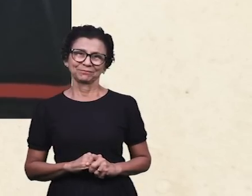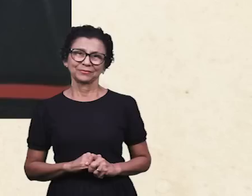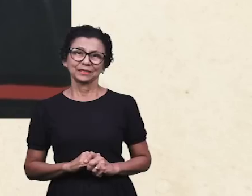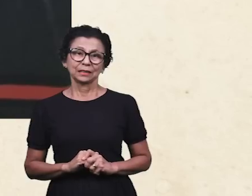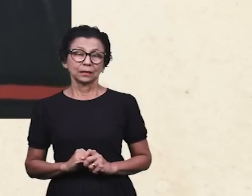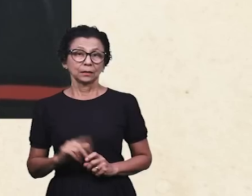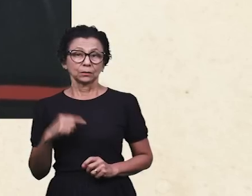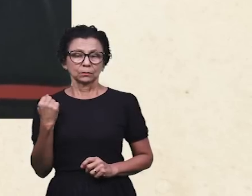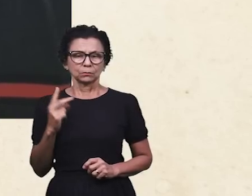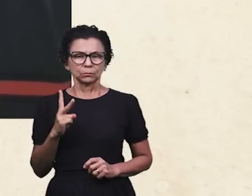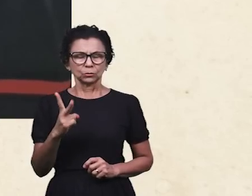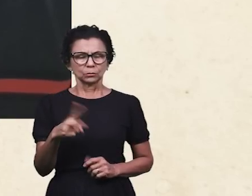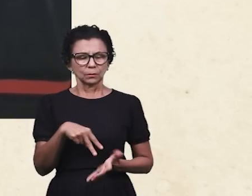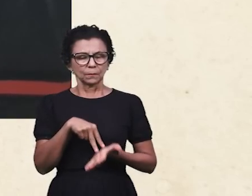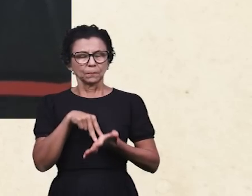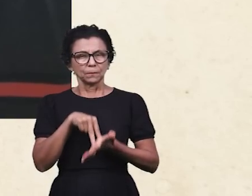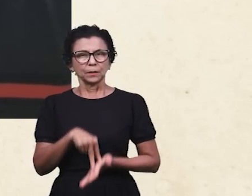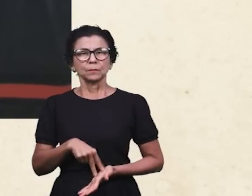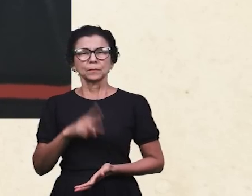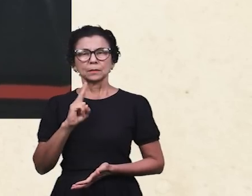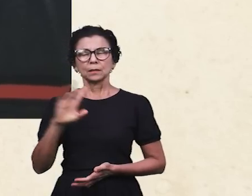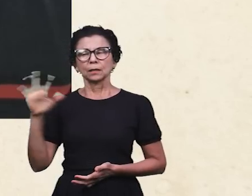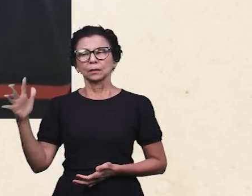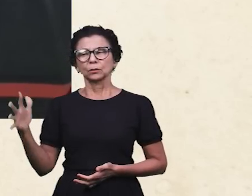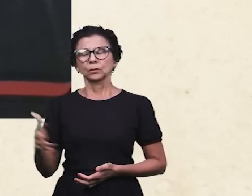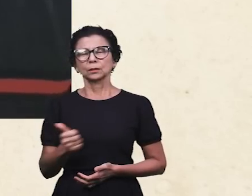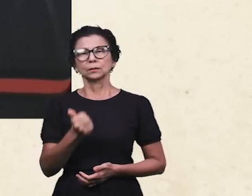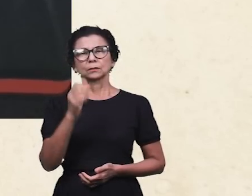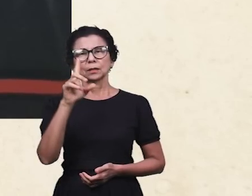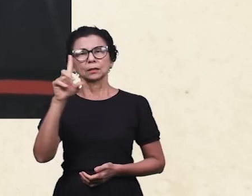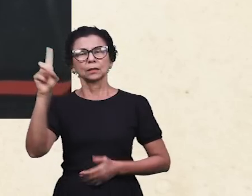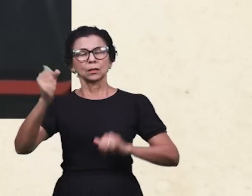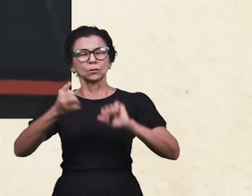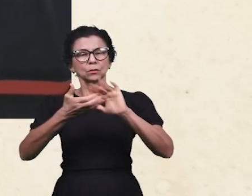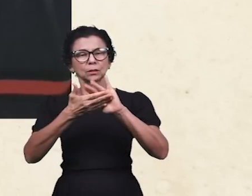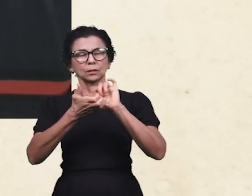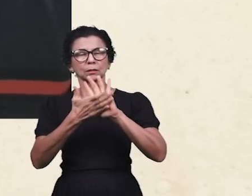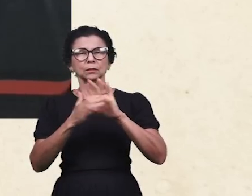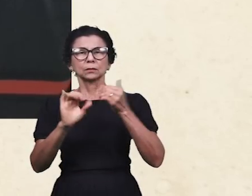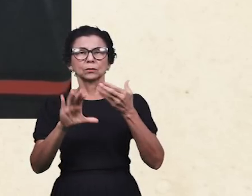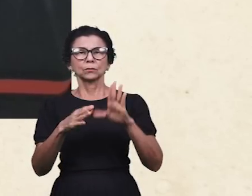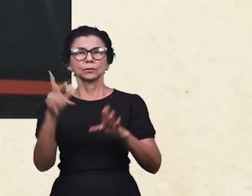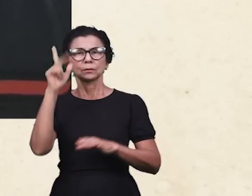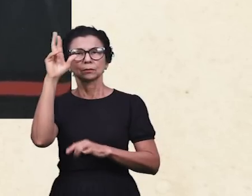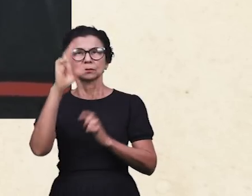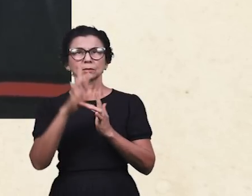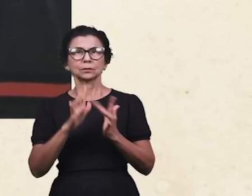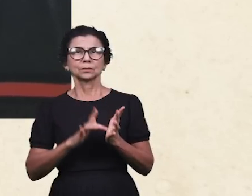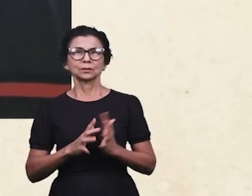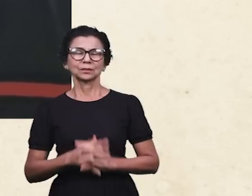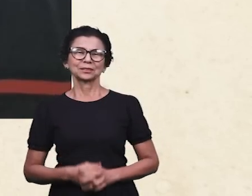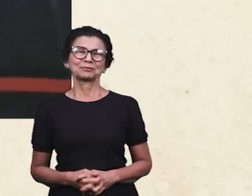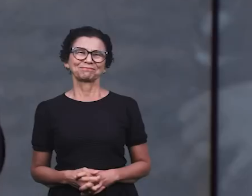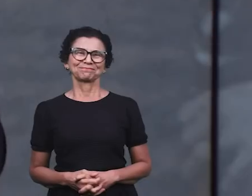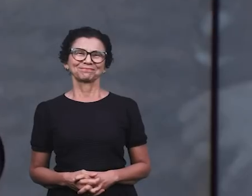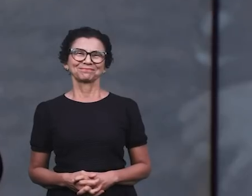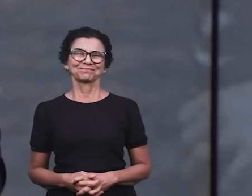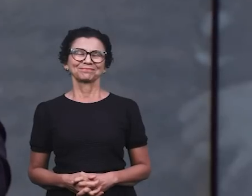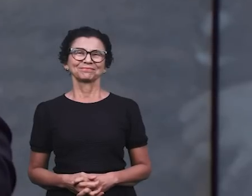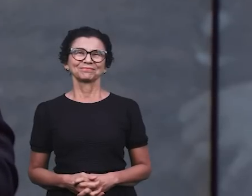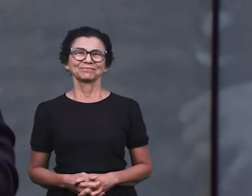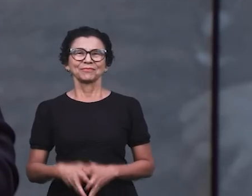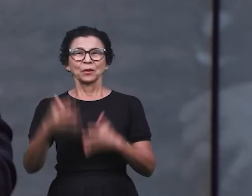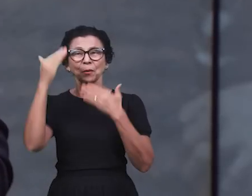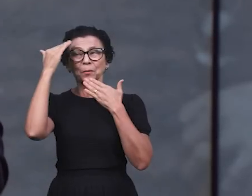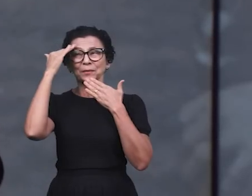que nós possamos caminhar como verdadeiros adoradores. O Senhor abençoe a todos vocês. A paz do Senhor Jesus. Amém, glória